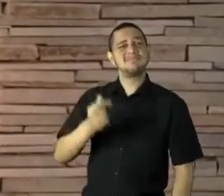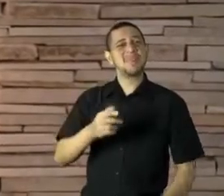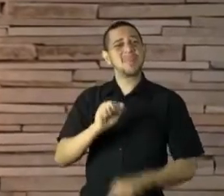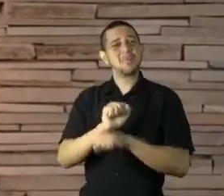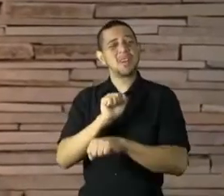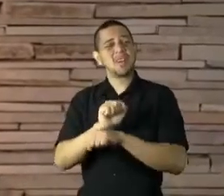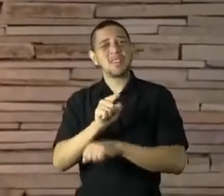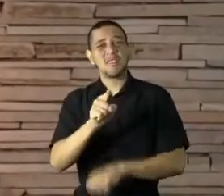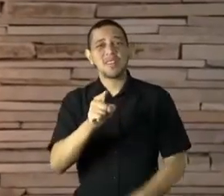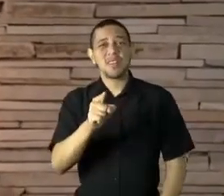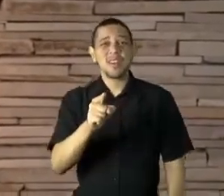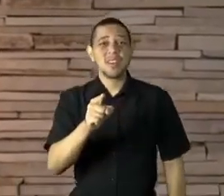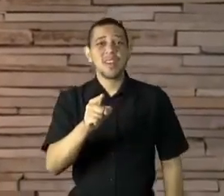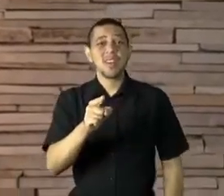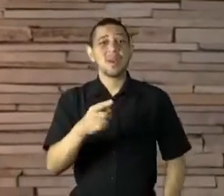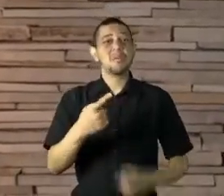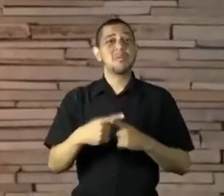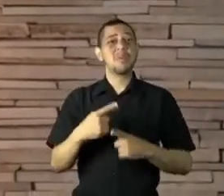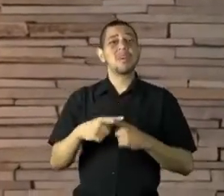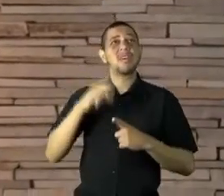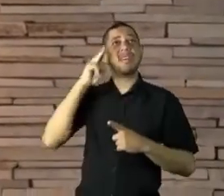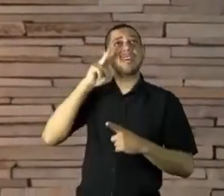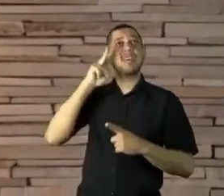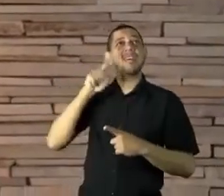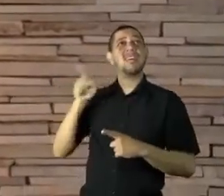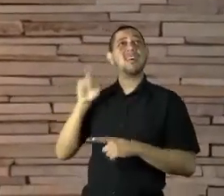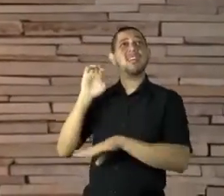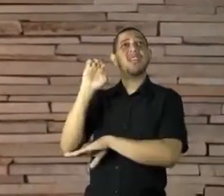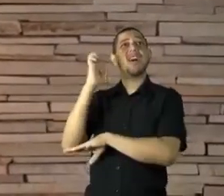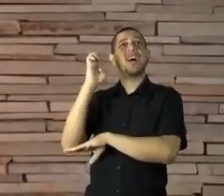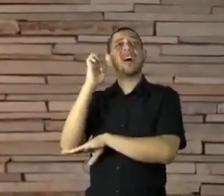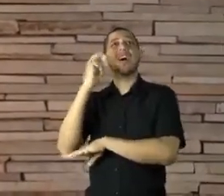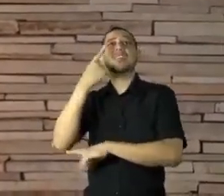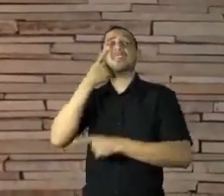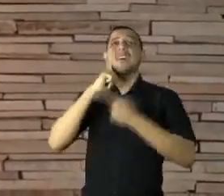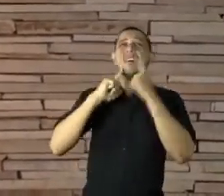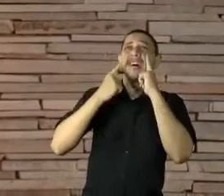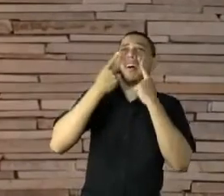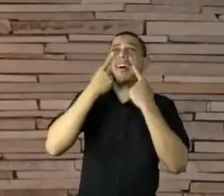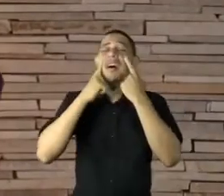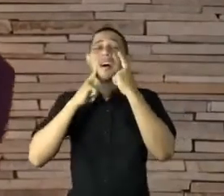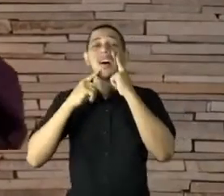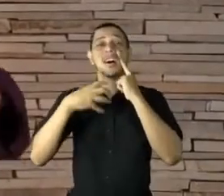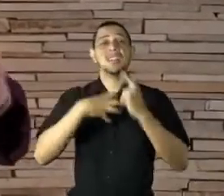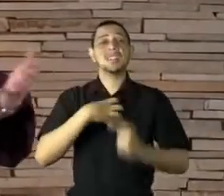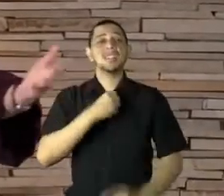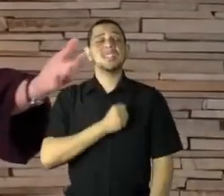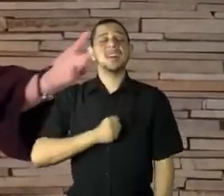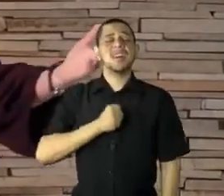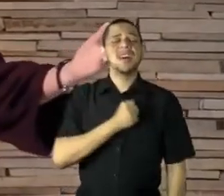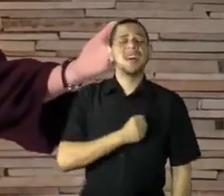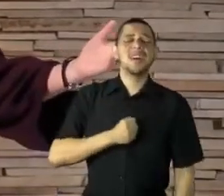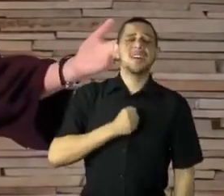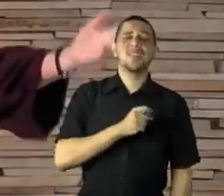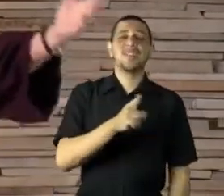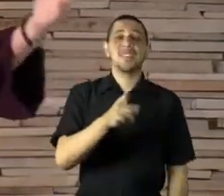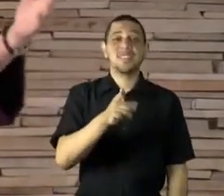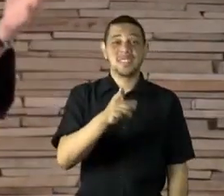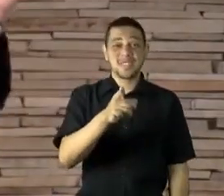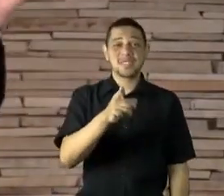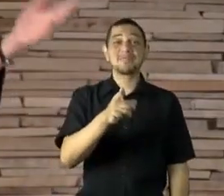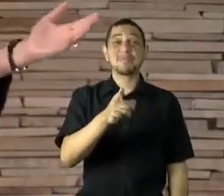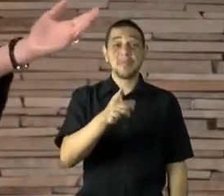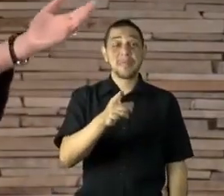todo mundo eu sonhava com saudades de você